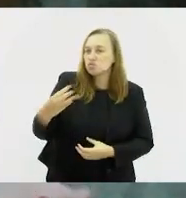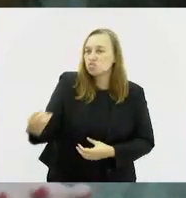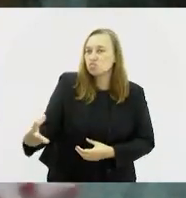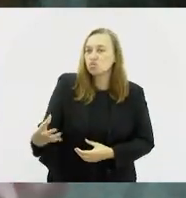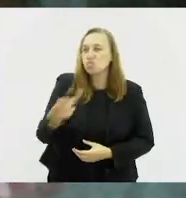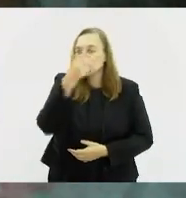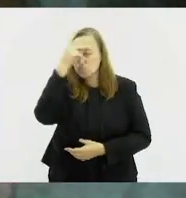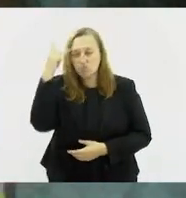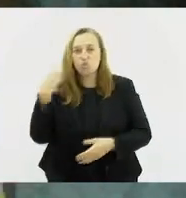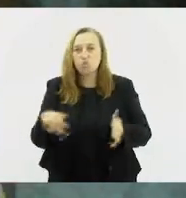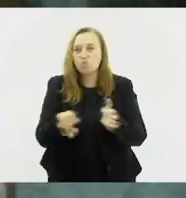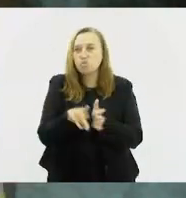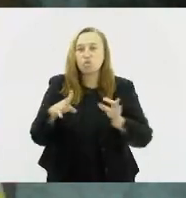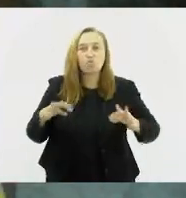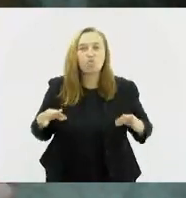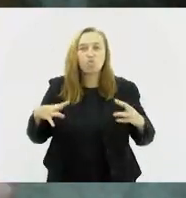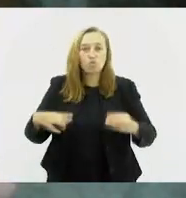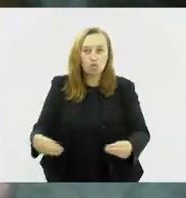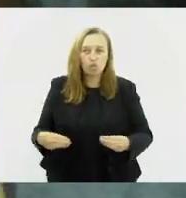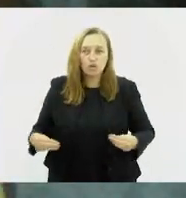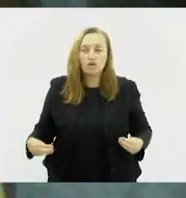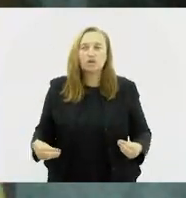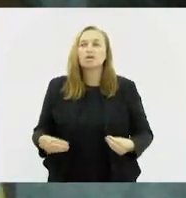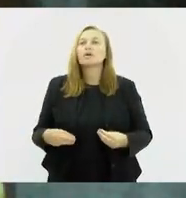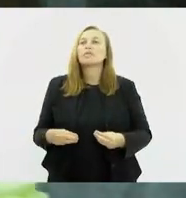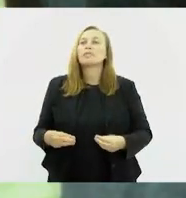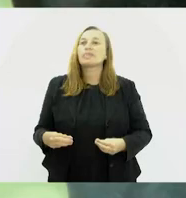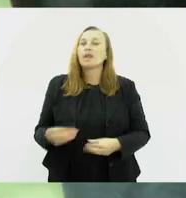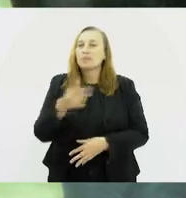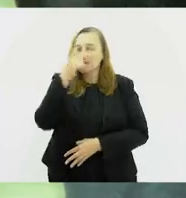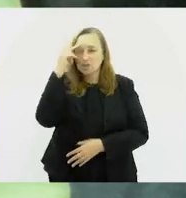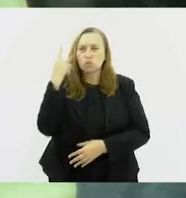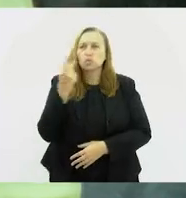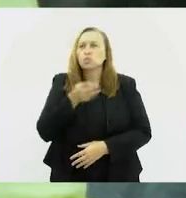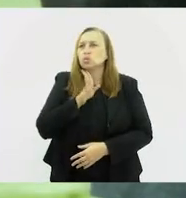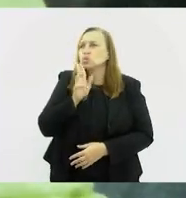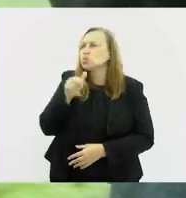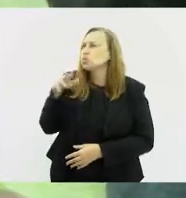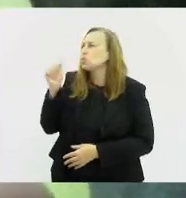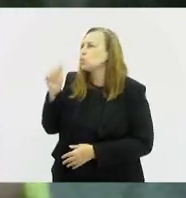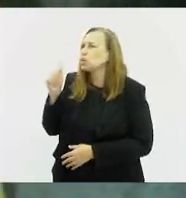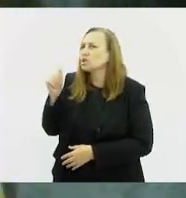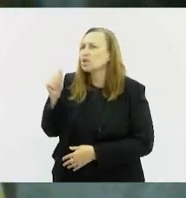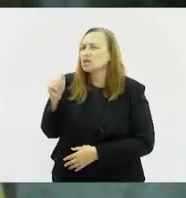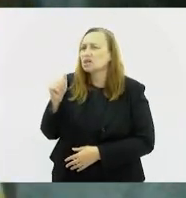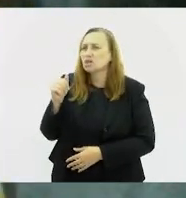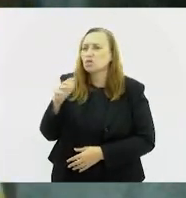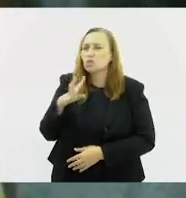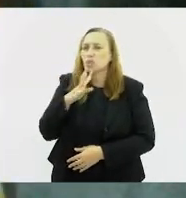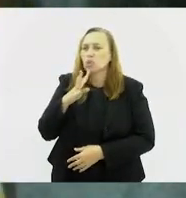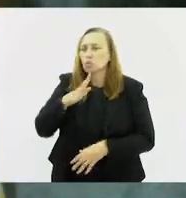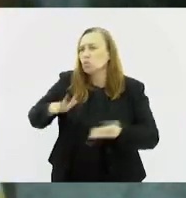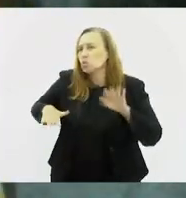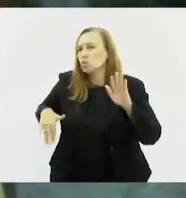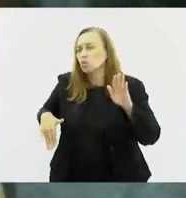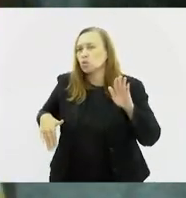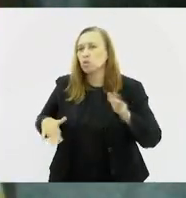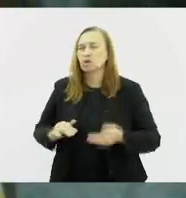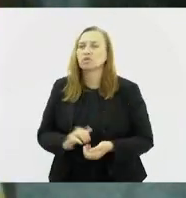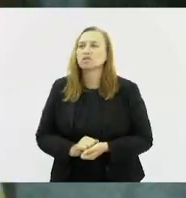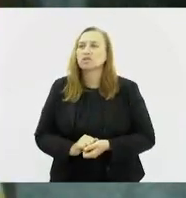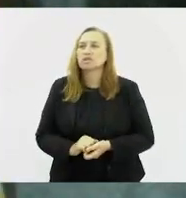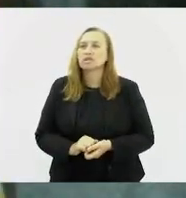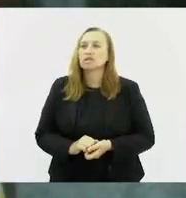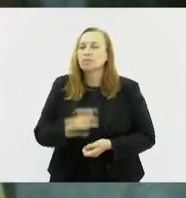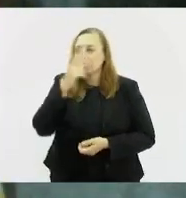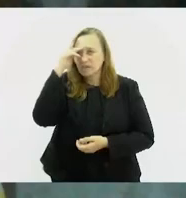para todos. Viajam pessoas que jamais tinham visto o mar. Viajam pessoas que ficam limpando quando